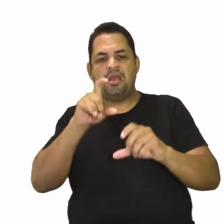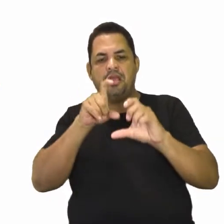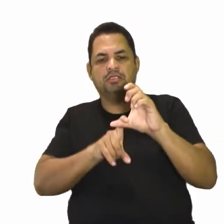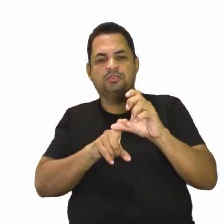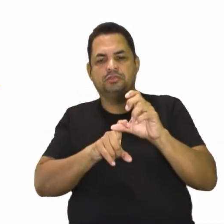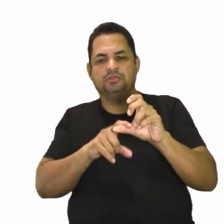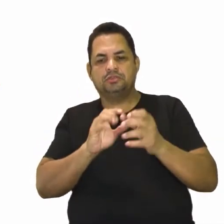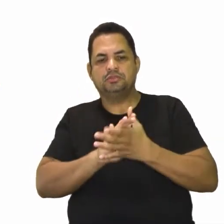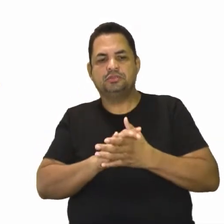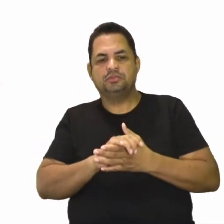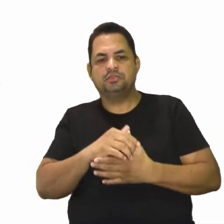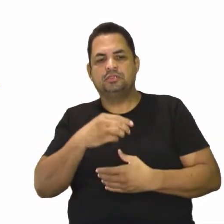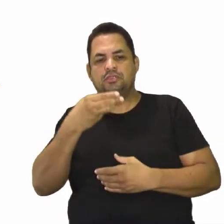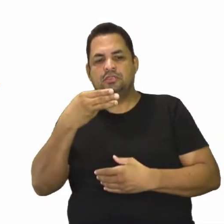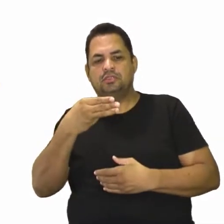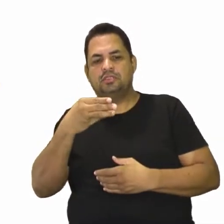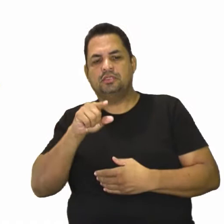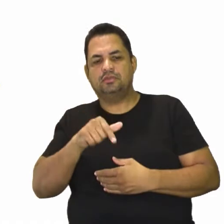ela vai saltar de